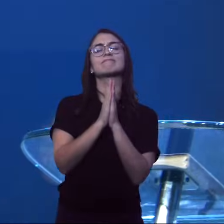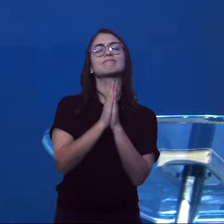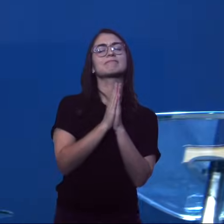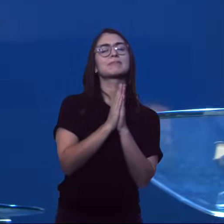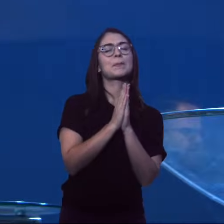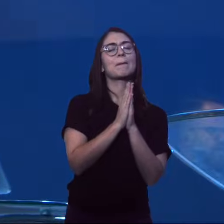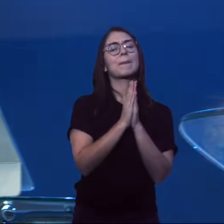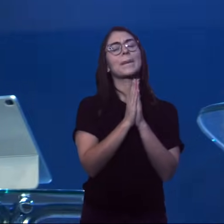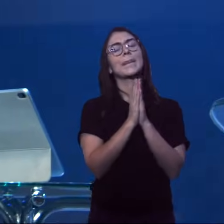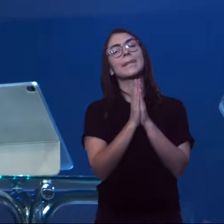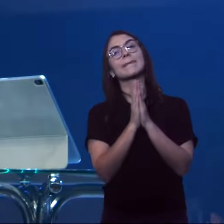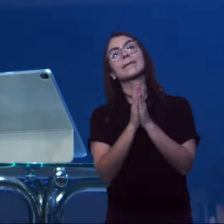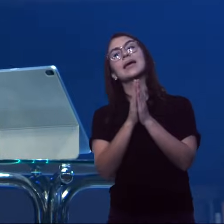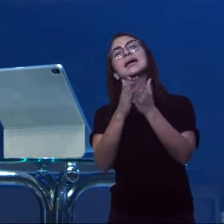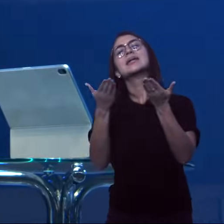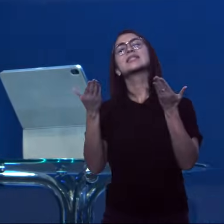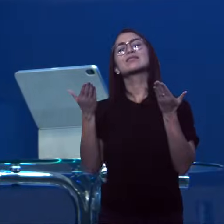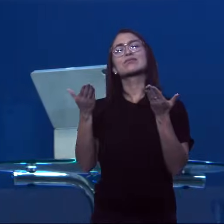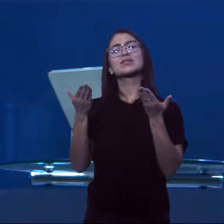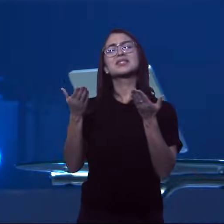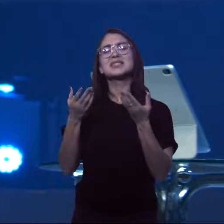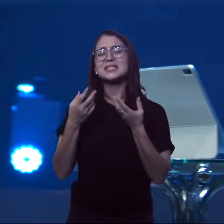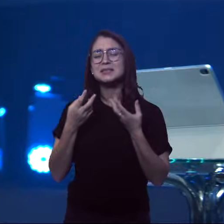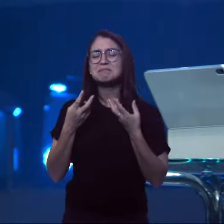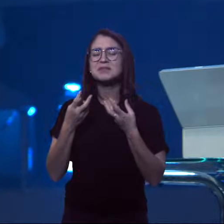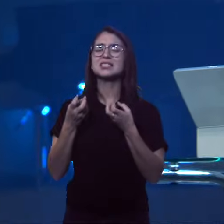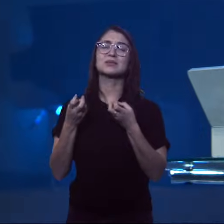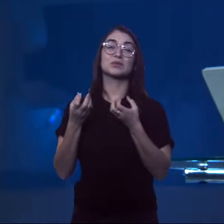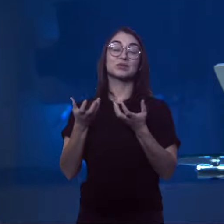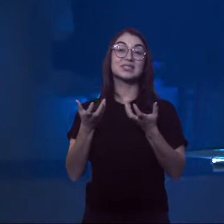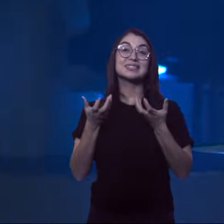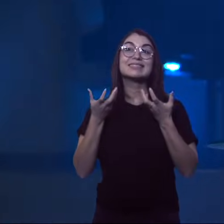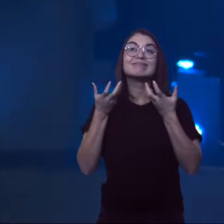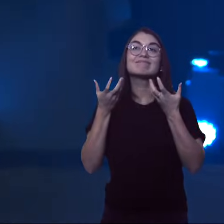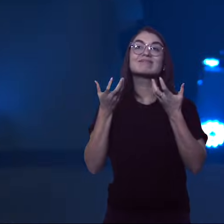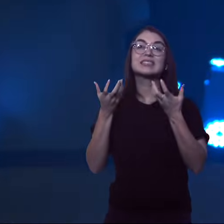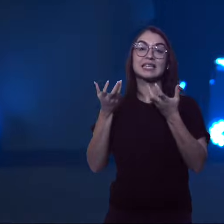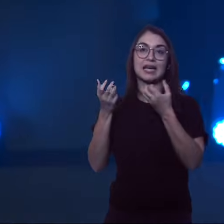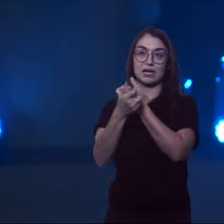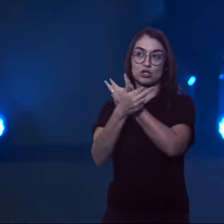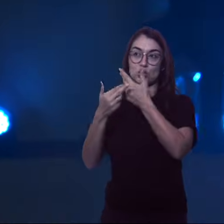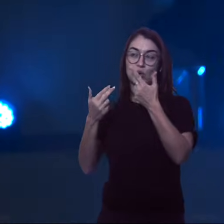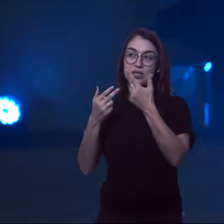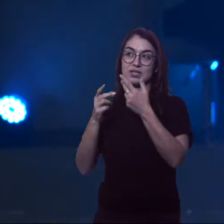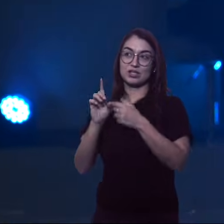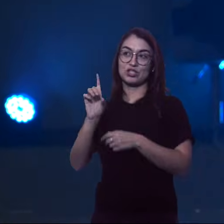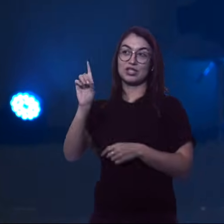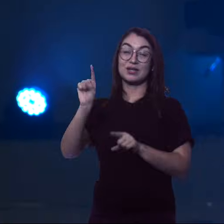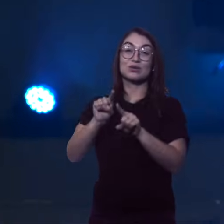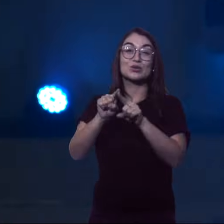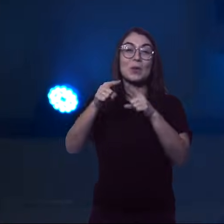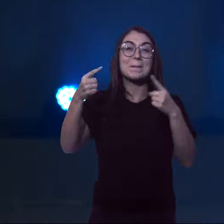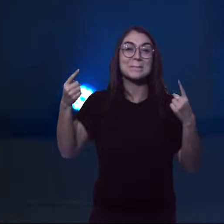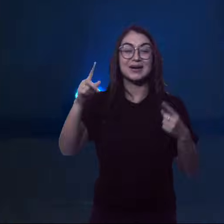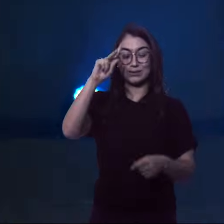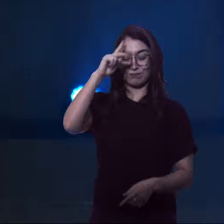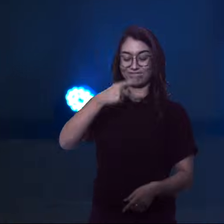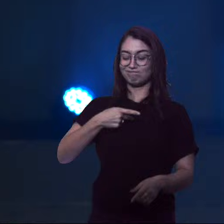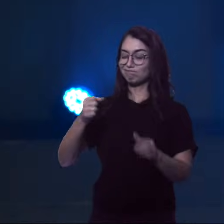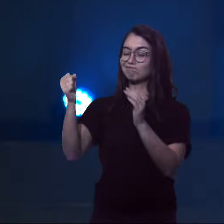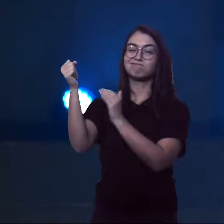Se você viu que está tentando viver as coisas de Deus na força do seu braço,